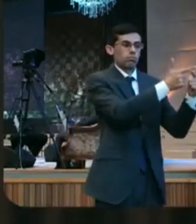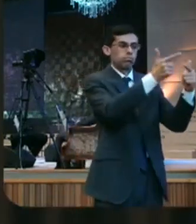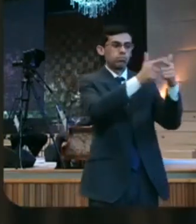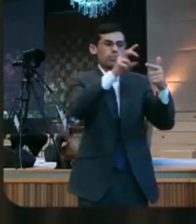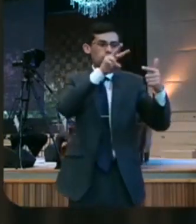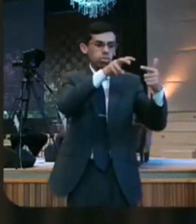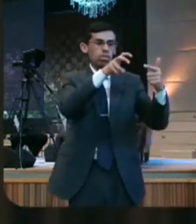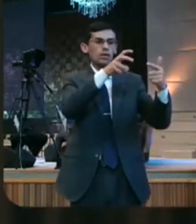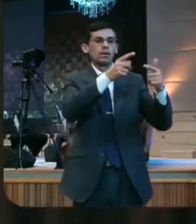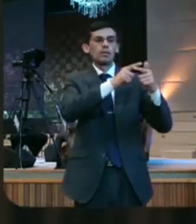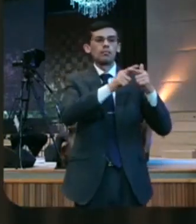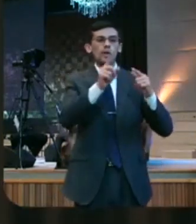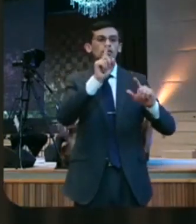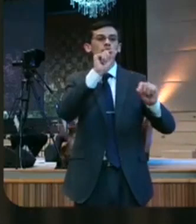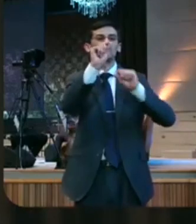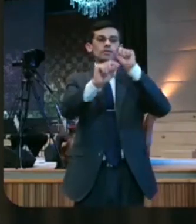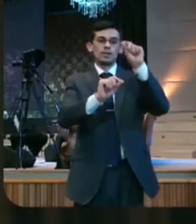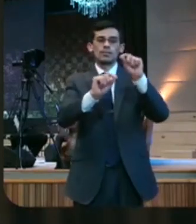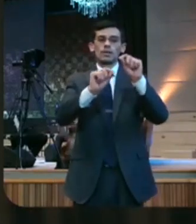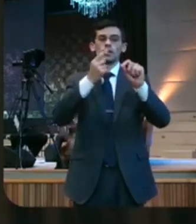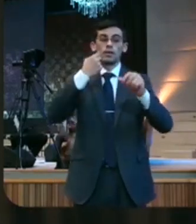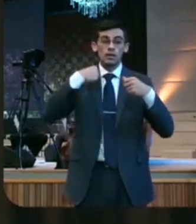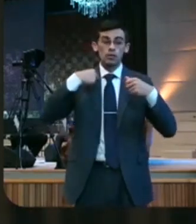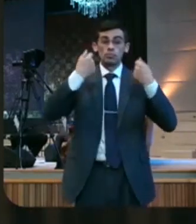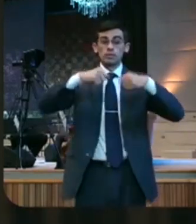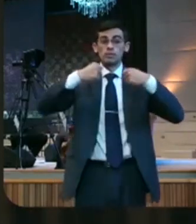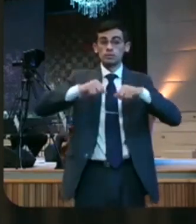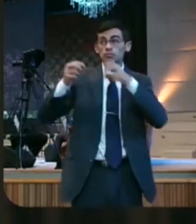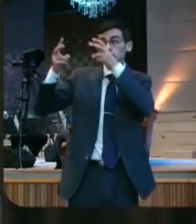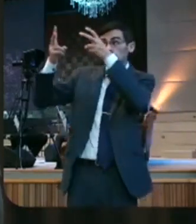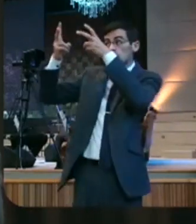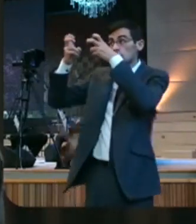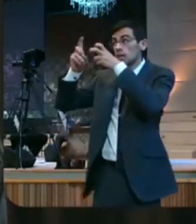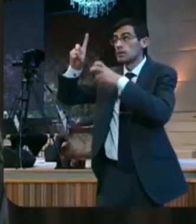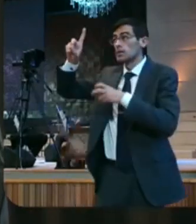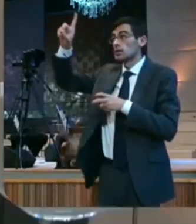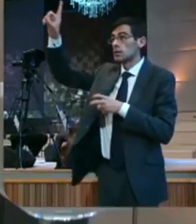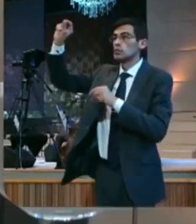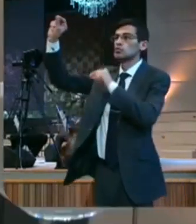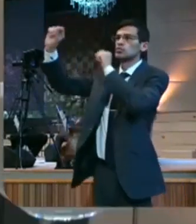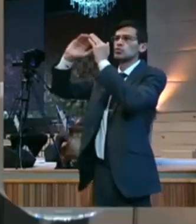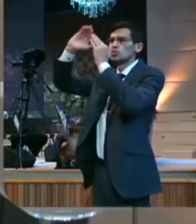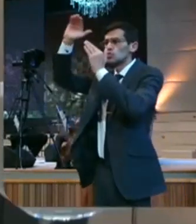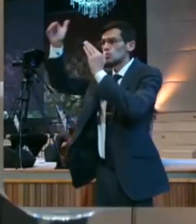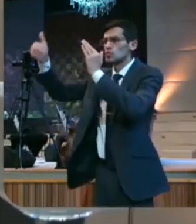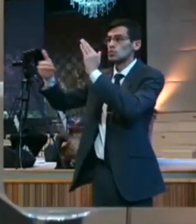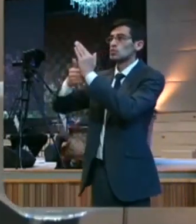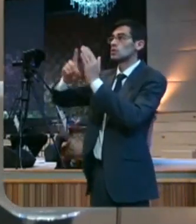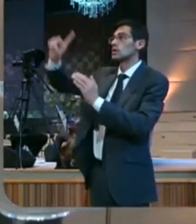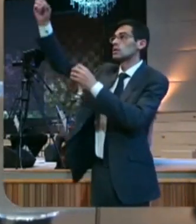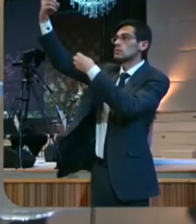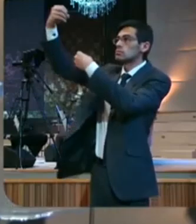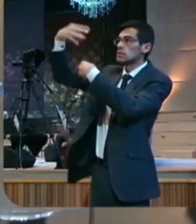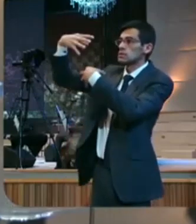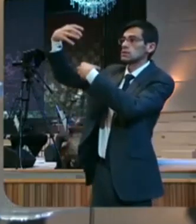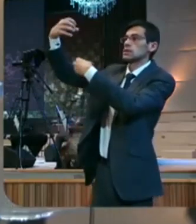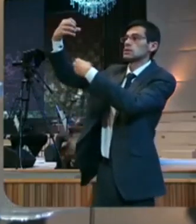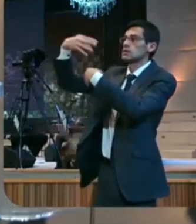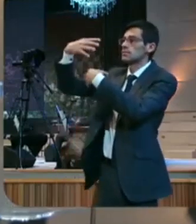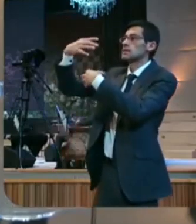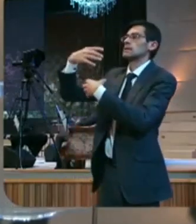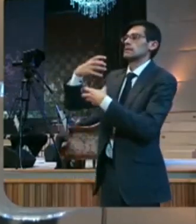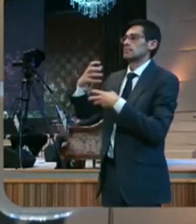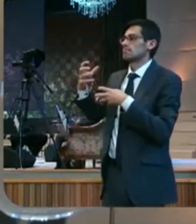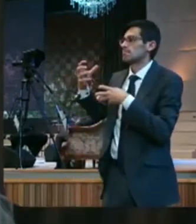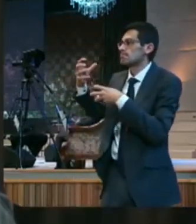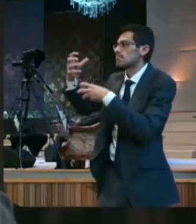obstáculos. Eu olho para aquilo que o Senhor está ensinando para mim e confio